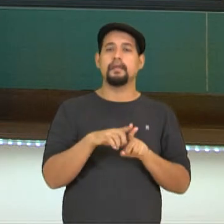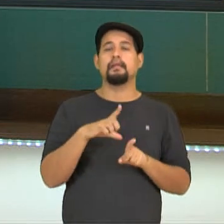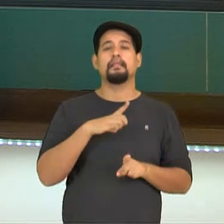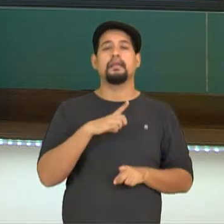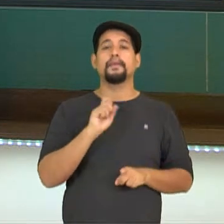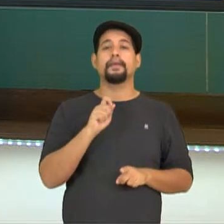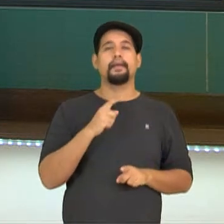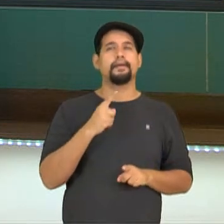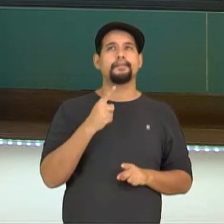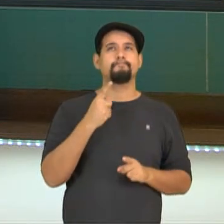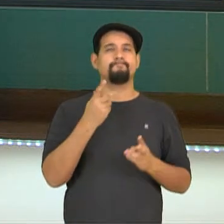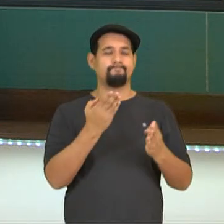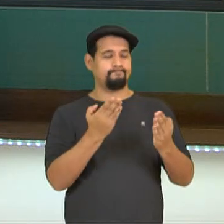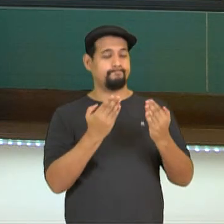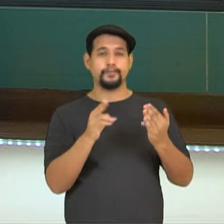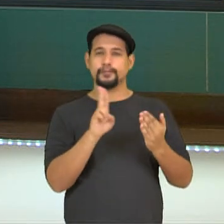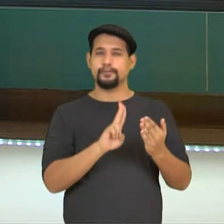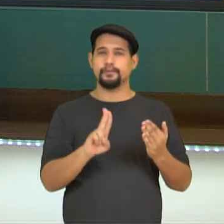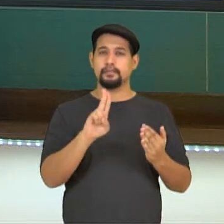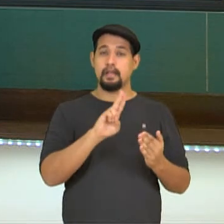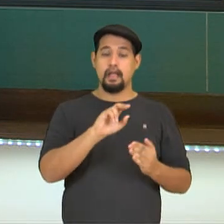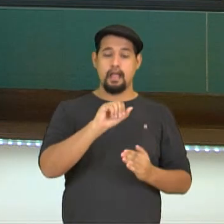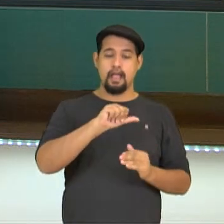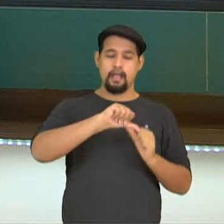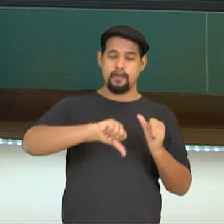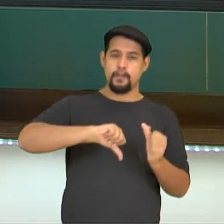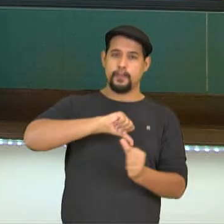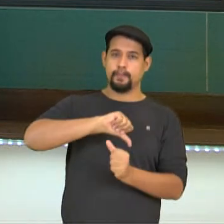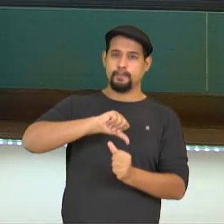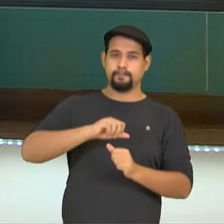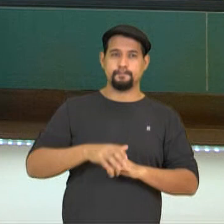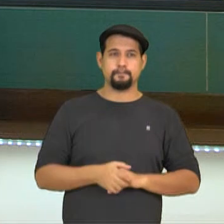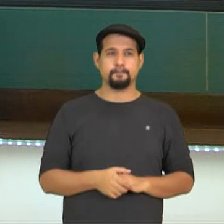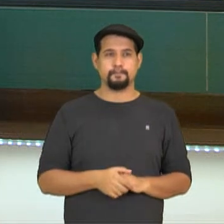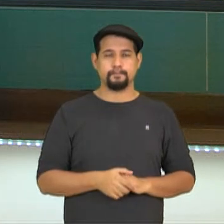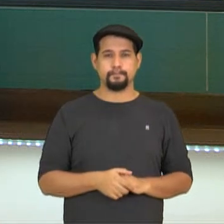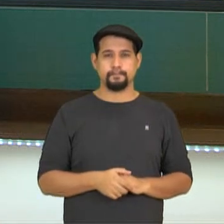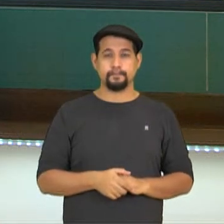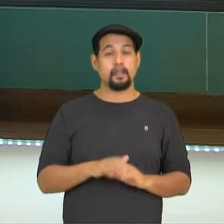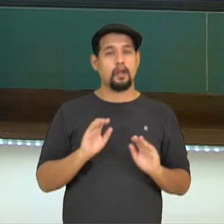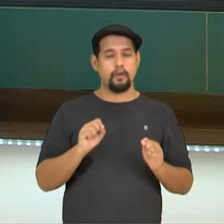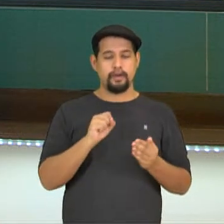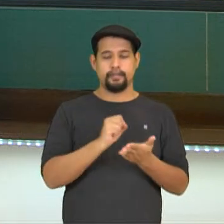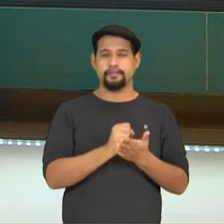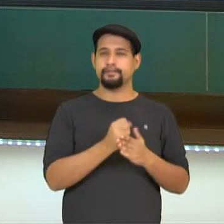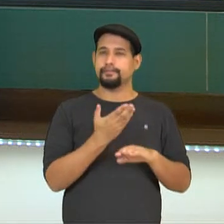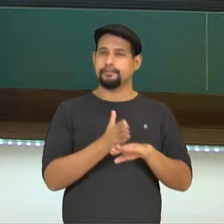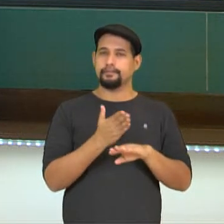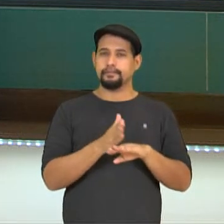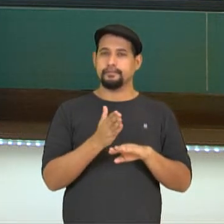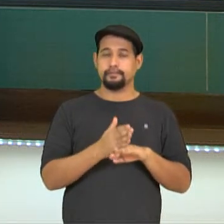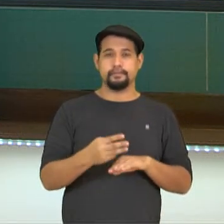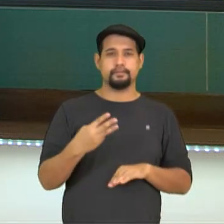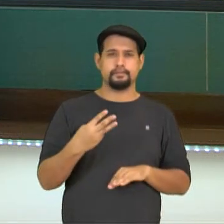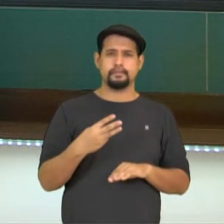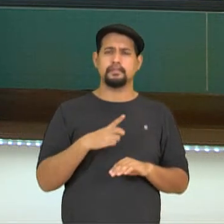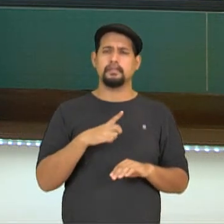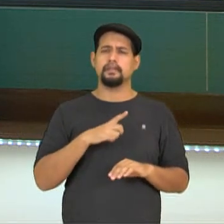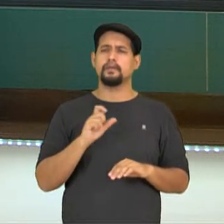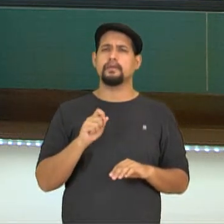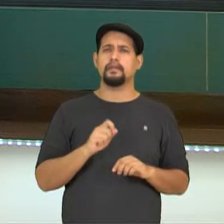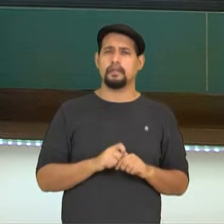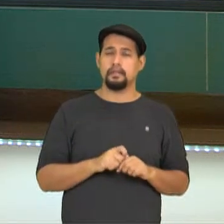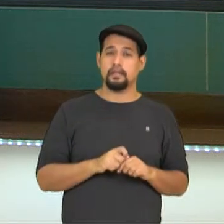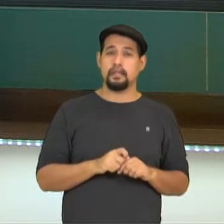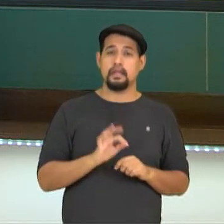aí essa ideia, né, de usar o termo a oposto, beleza? Vamos praticar um pouquinho. Agora vocês vão traçar o gráfico